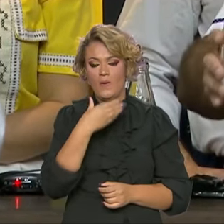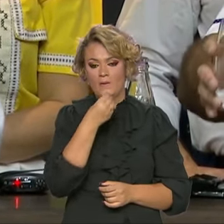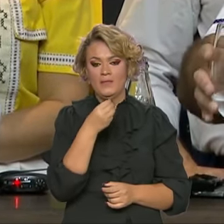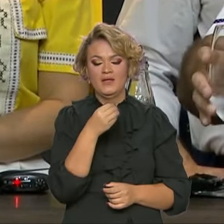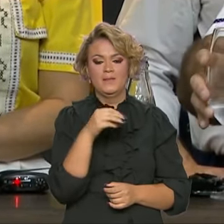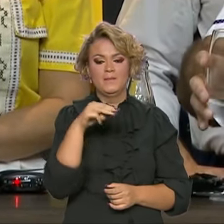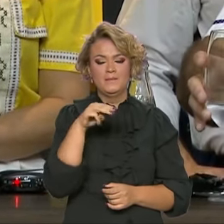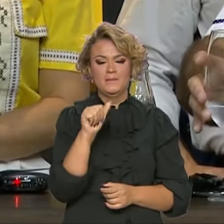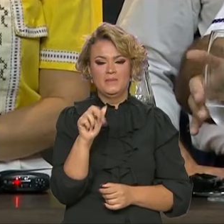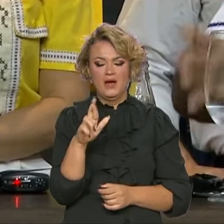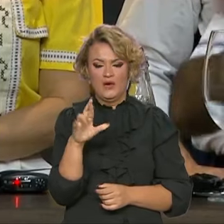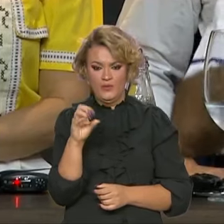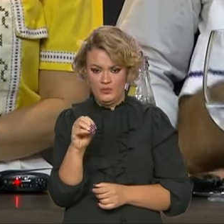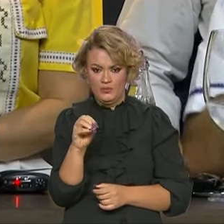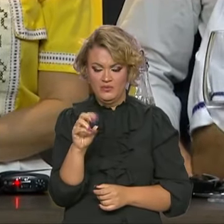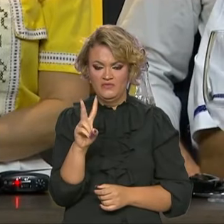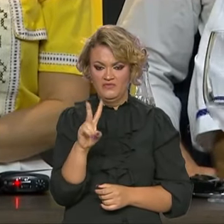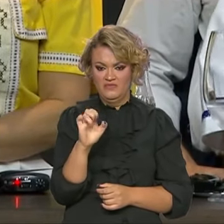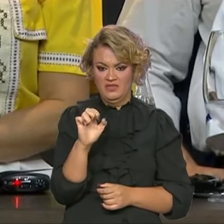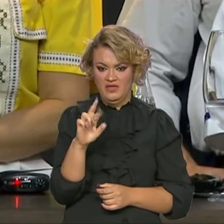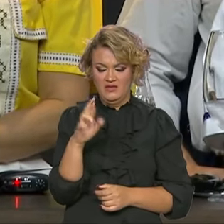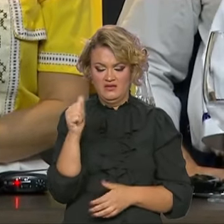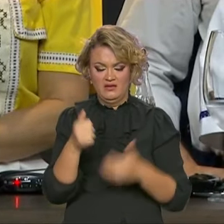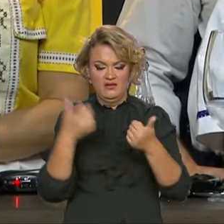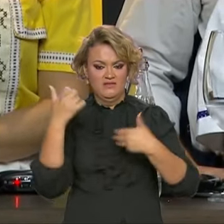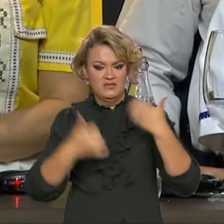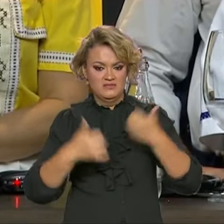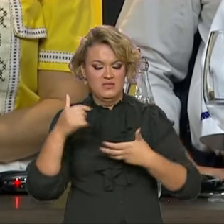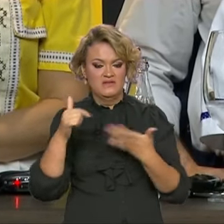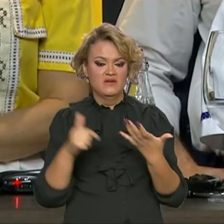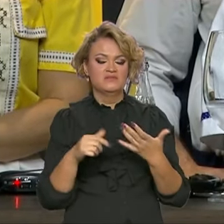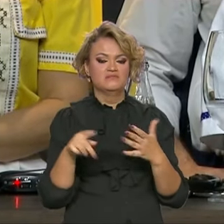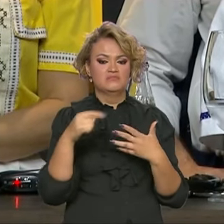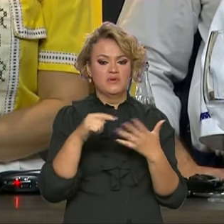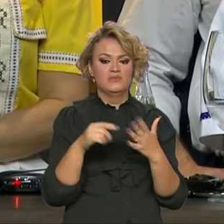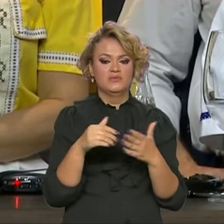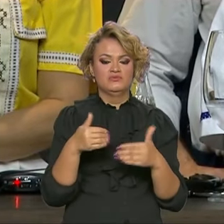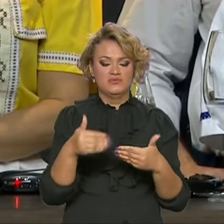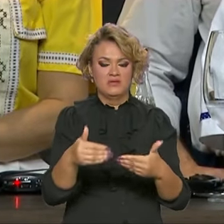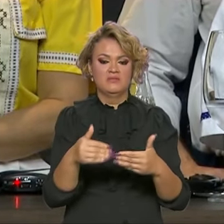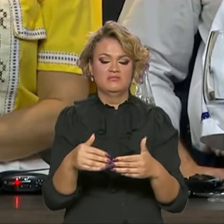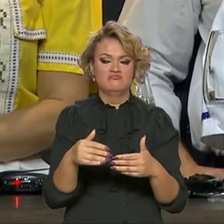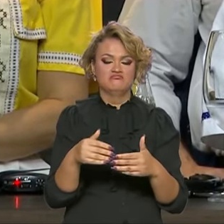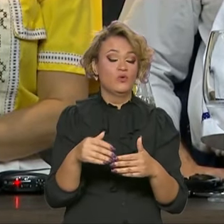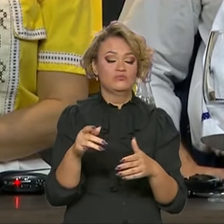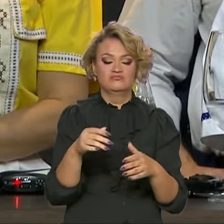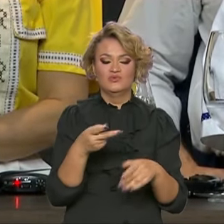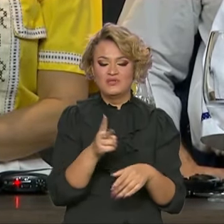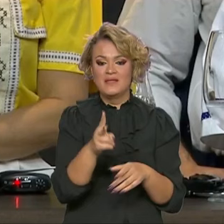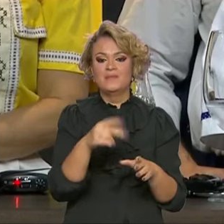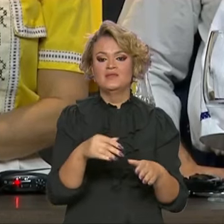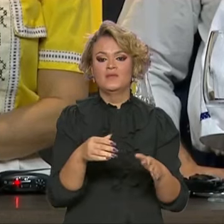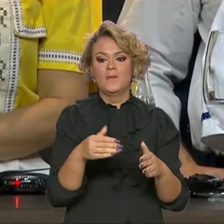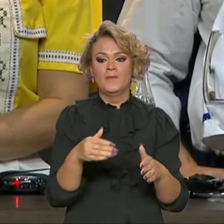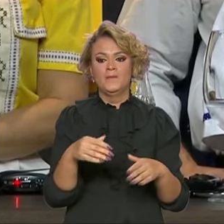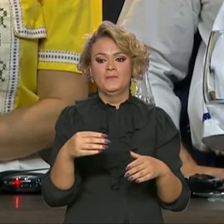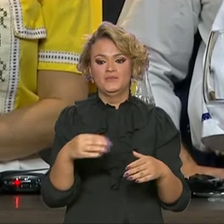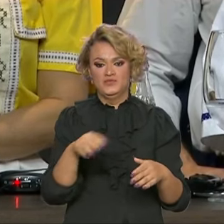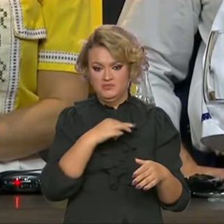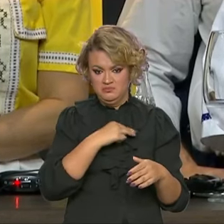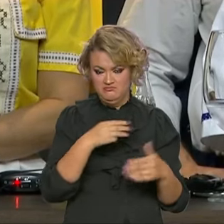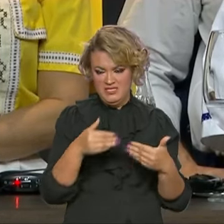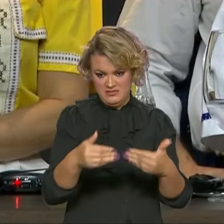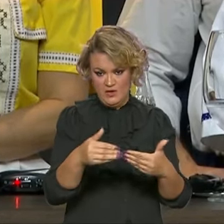Vieira, sobre o resultado dos segmentos ministerial ocorrido ontem, dia 7 de agosto. Em